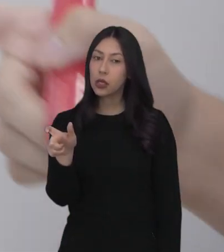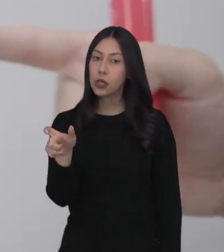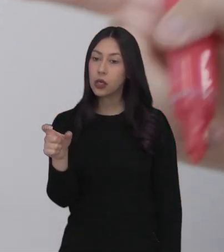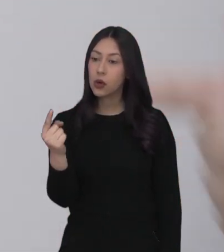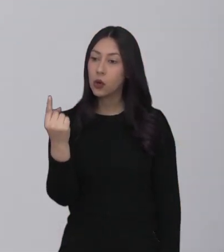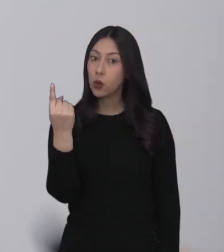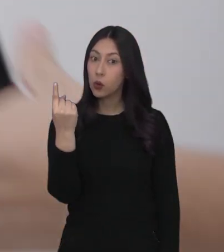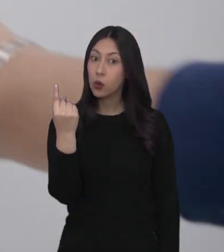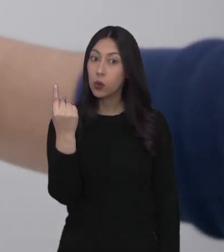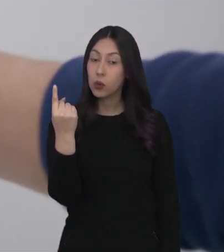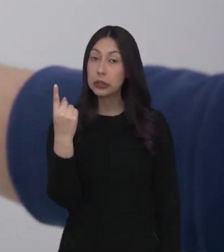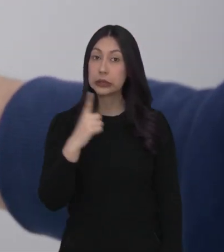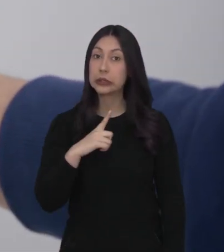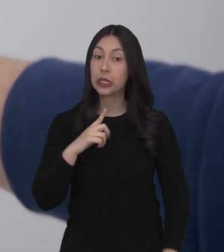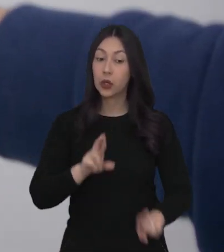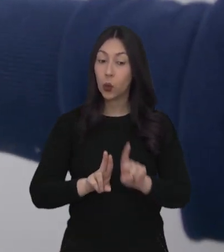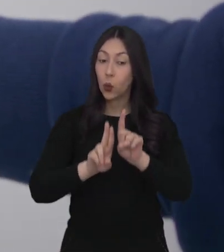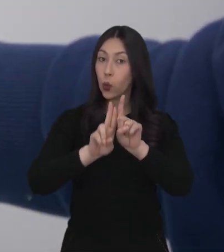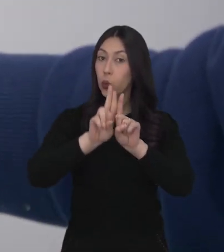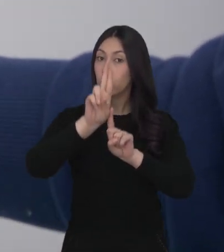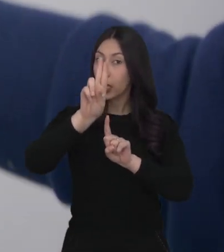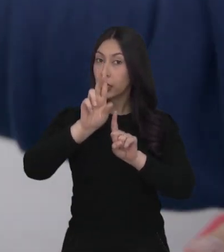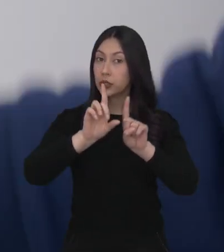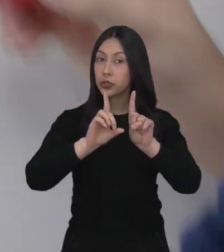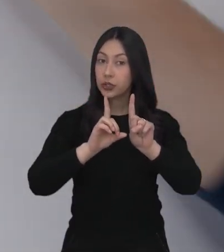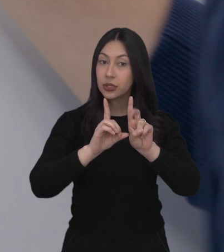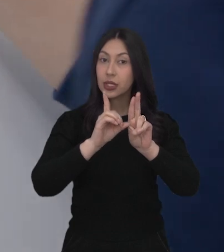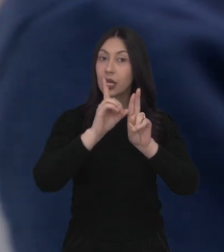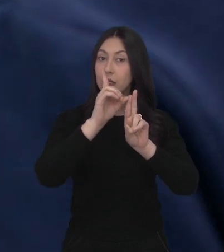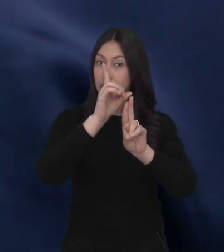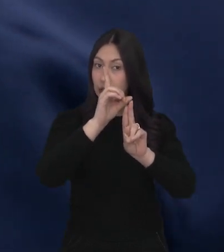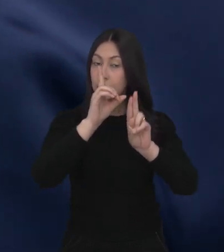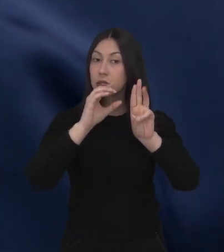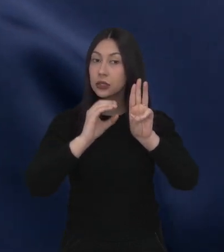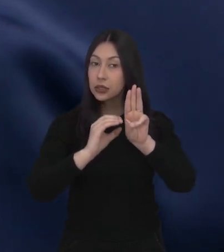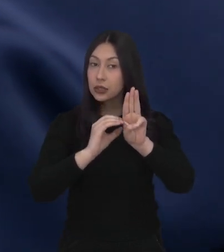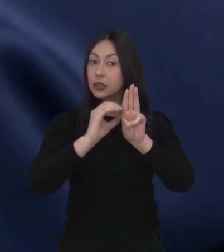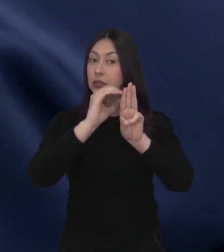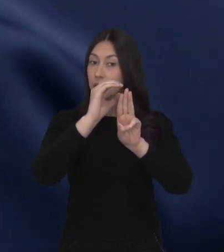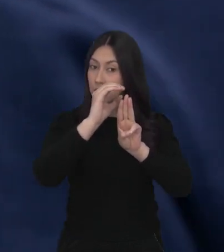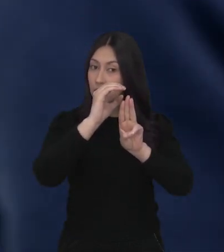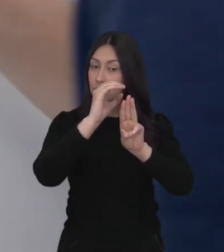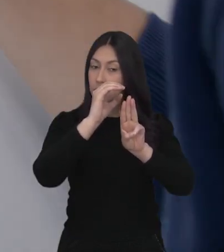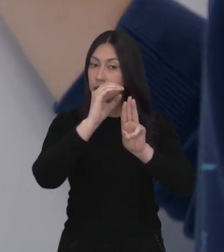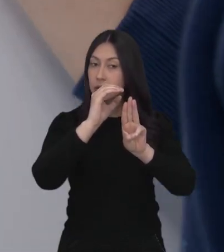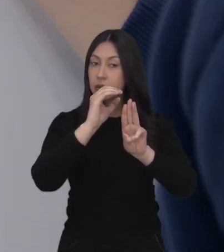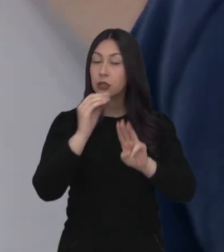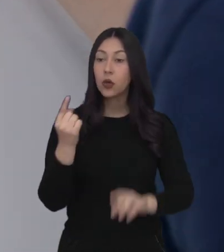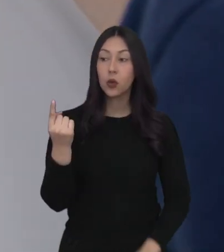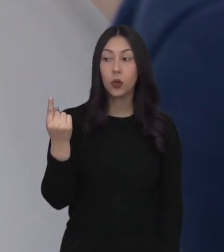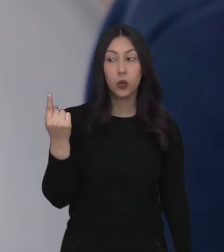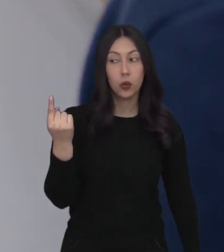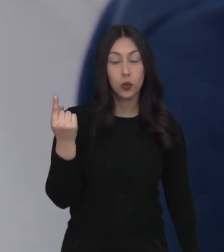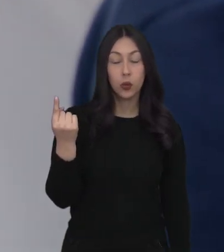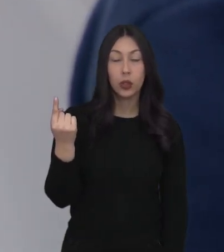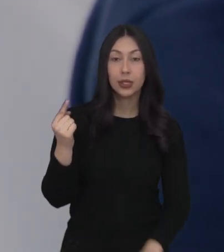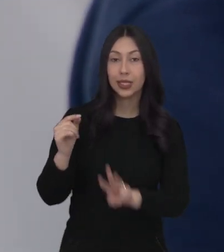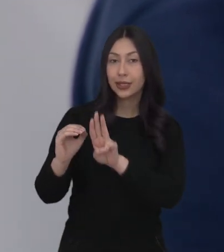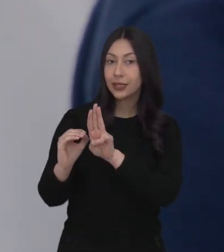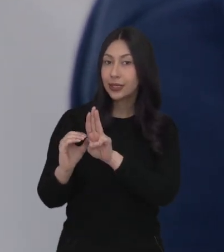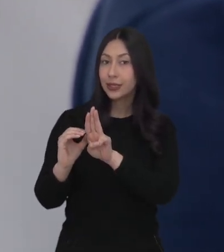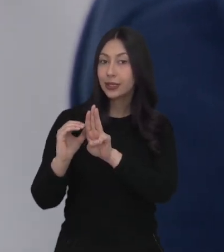é da ordem das unidades, dezenas, centenas. Isso daqui está na ordem